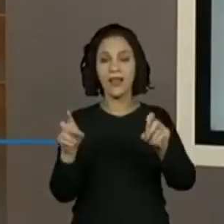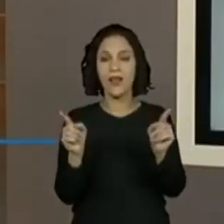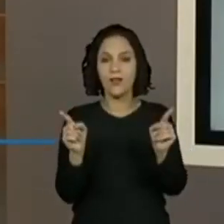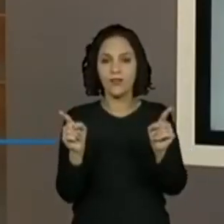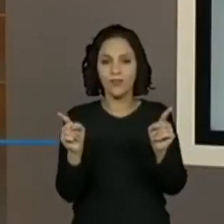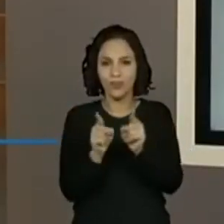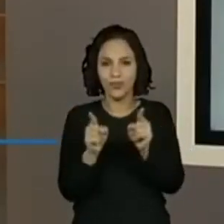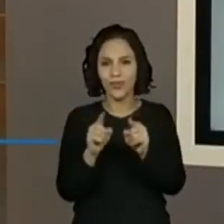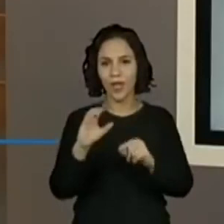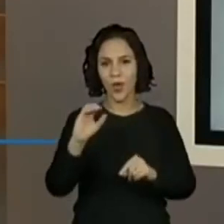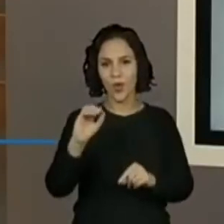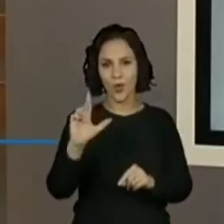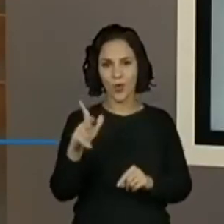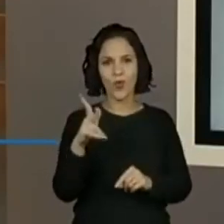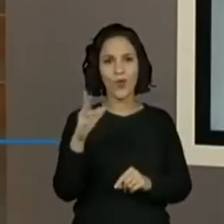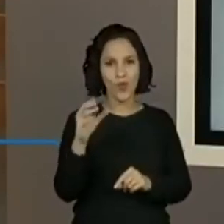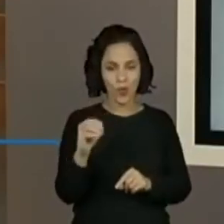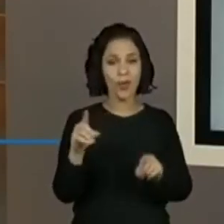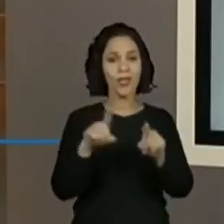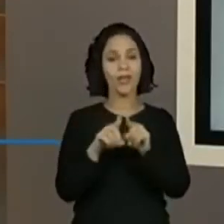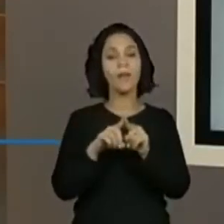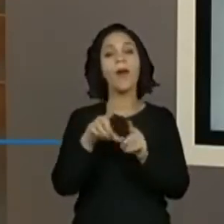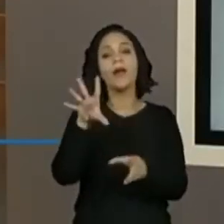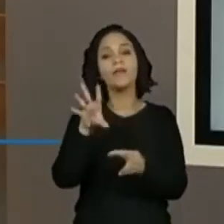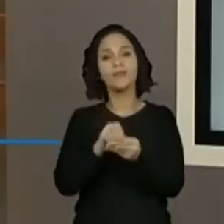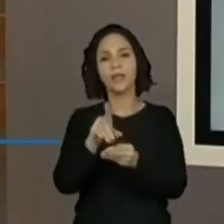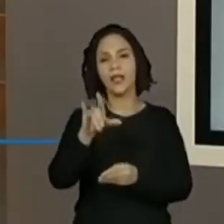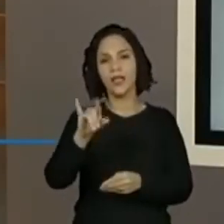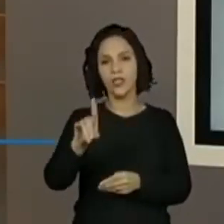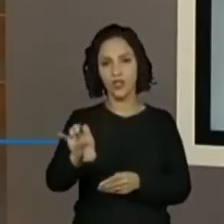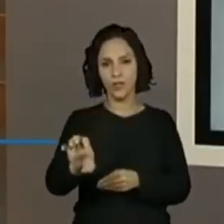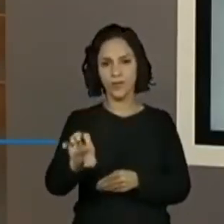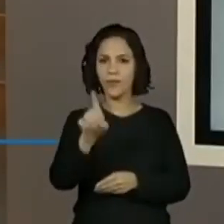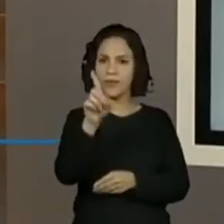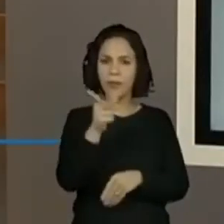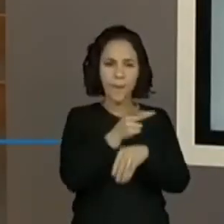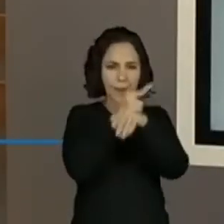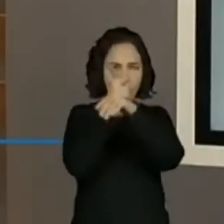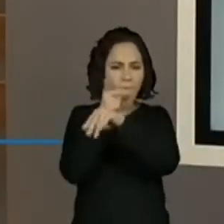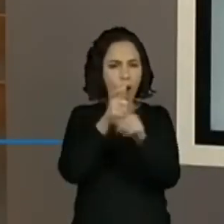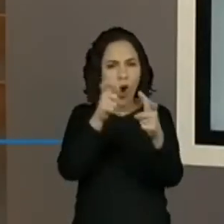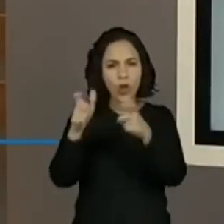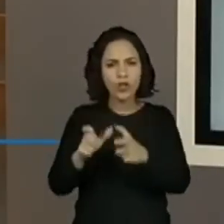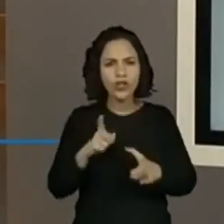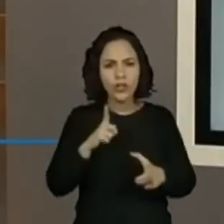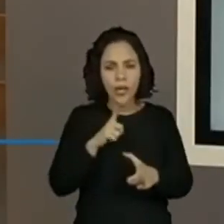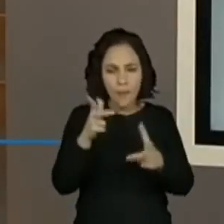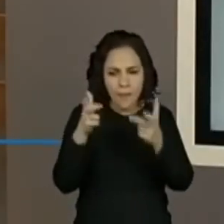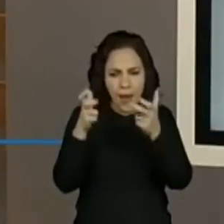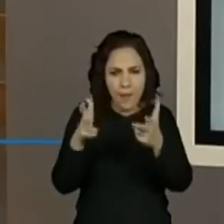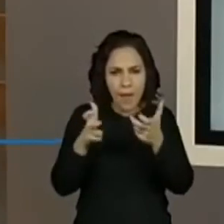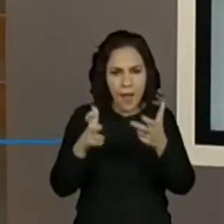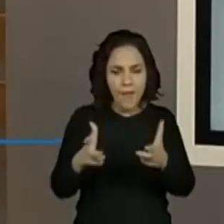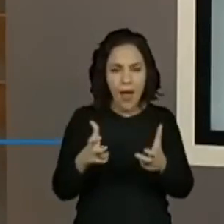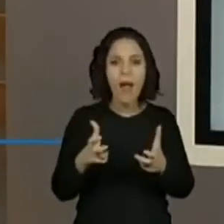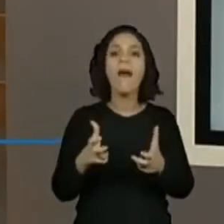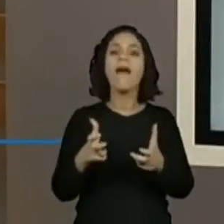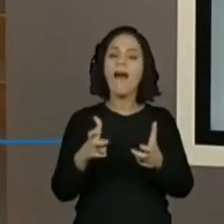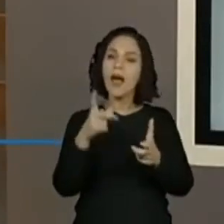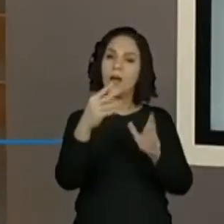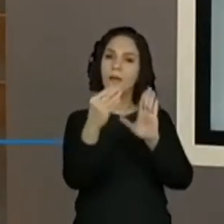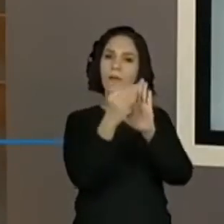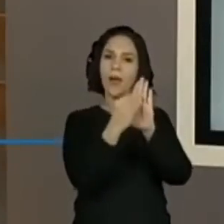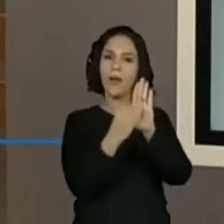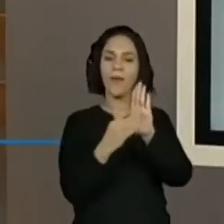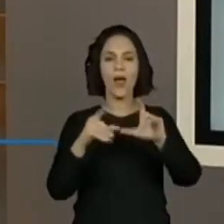o lead. Olha só, vocês fariam a localização dessas partes importantes da estrutura do texto e aí vocês iriam preencher